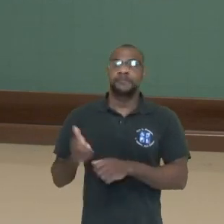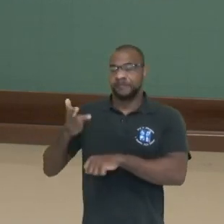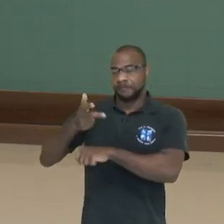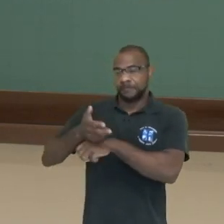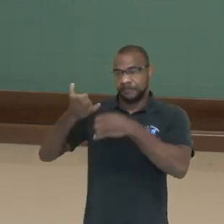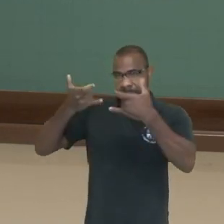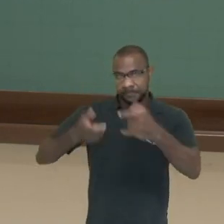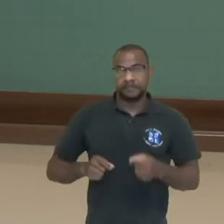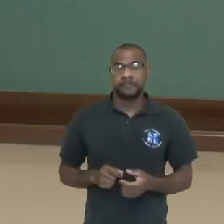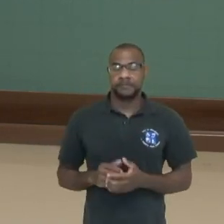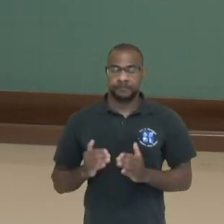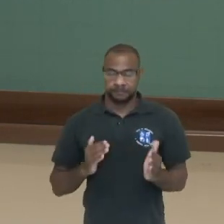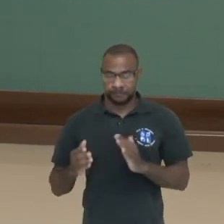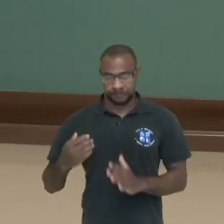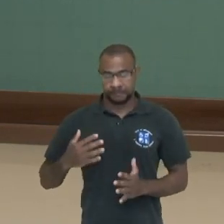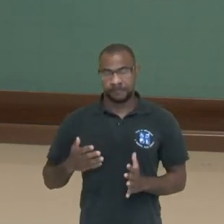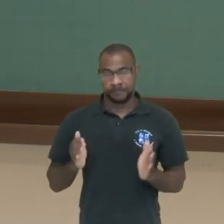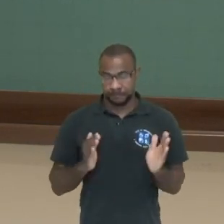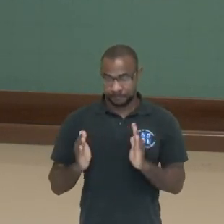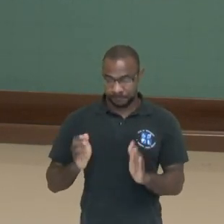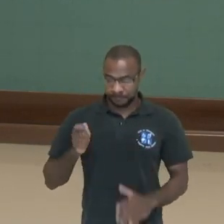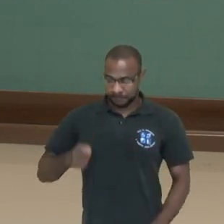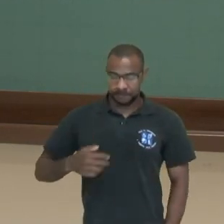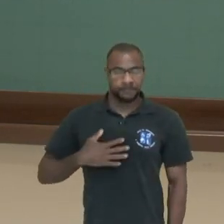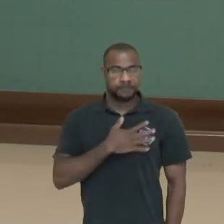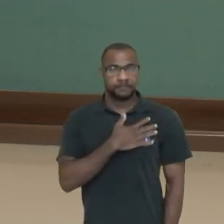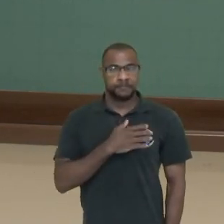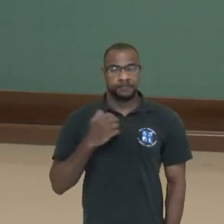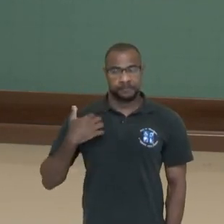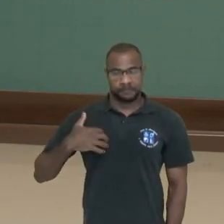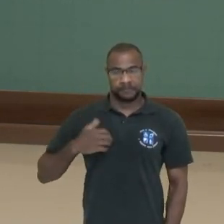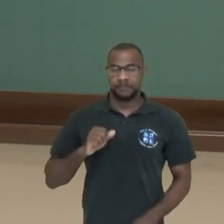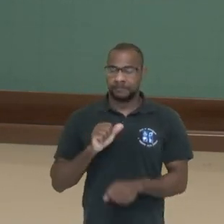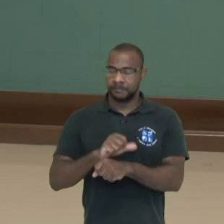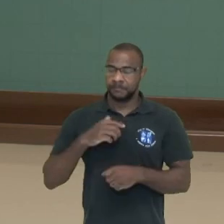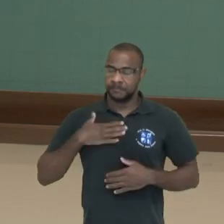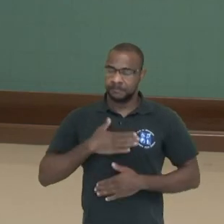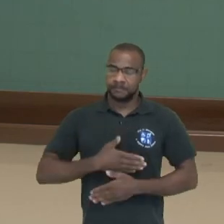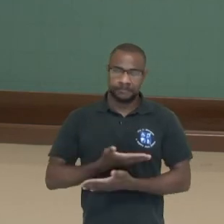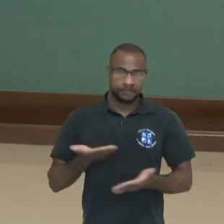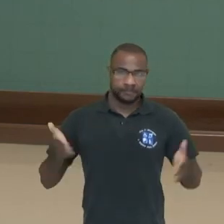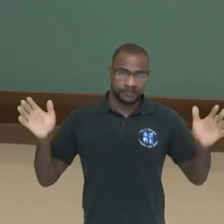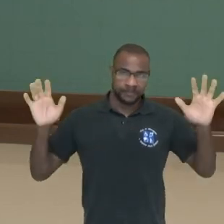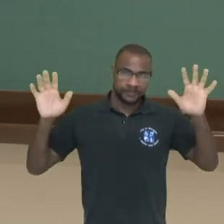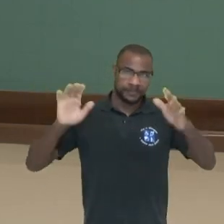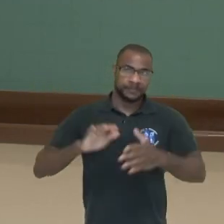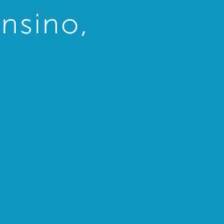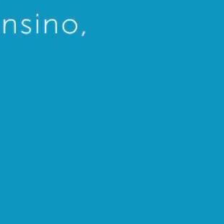falamos sobre o regime militar na Argentina. Espero que vocês tenham gostado. Até breve.